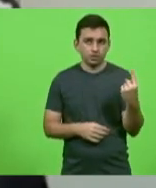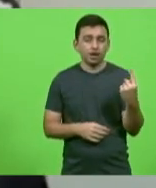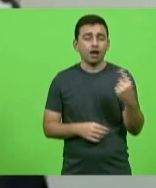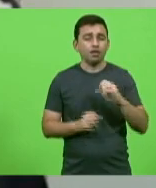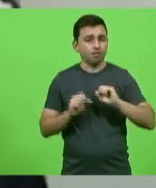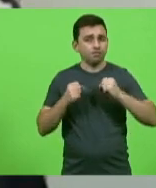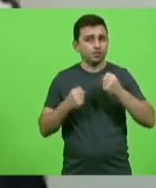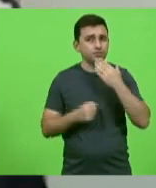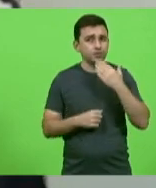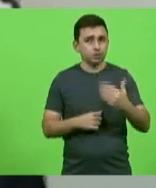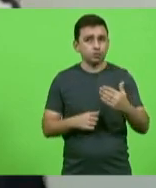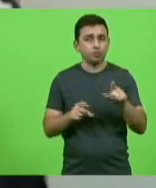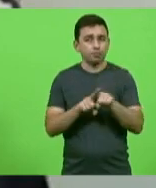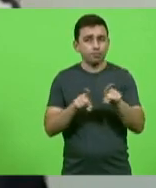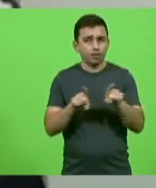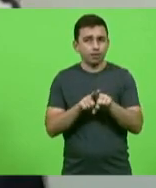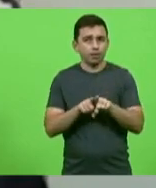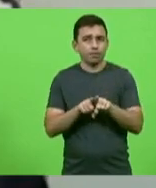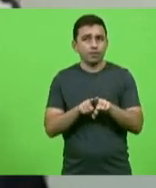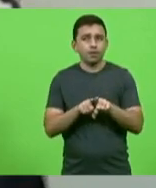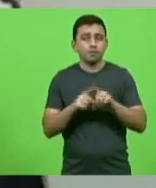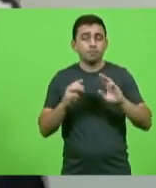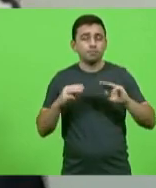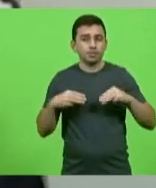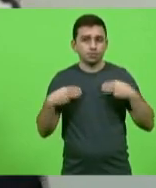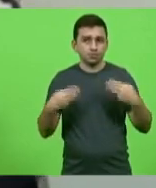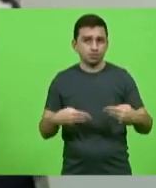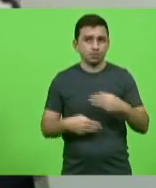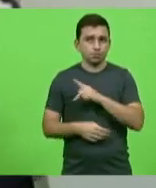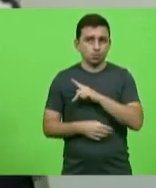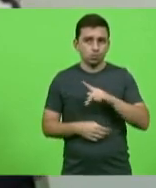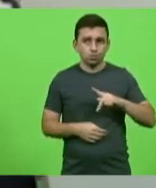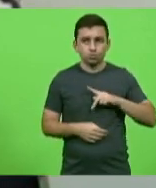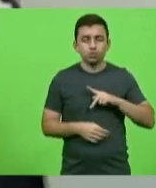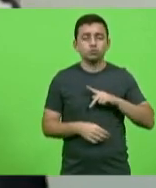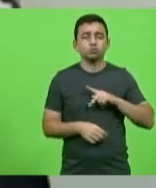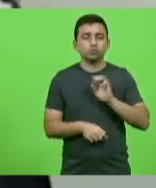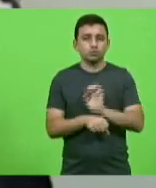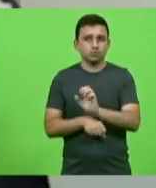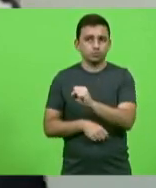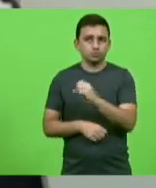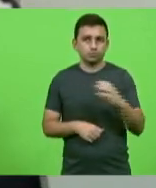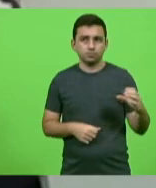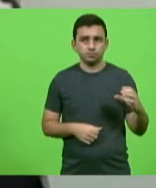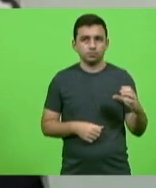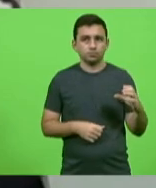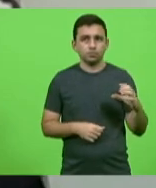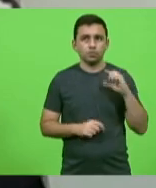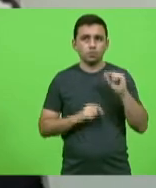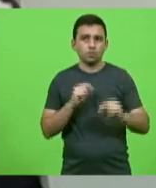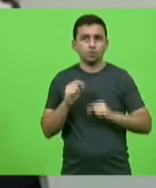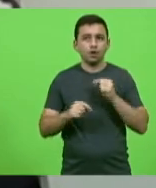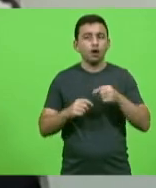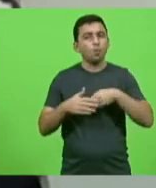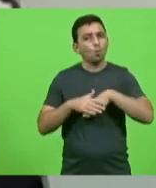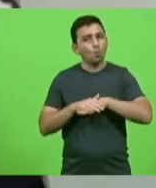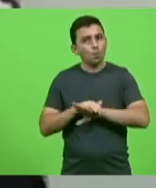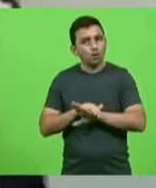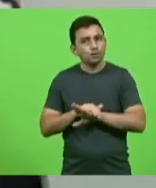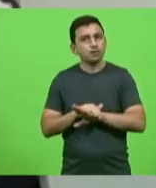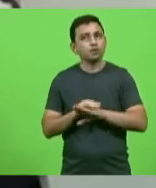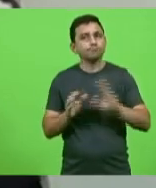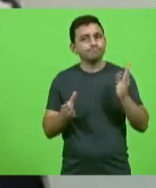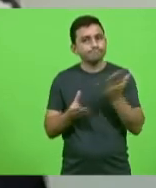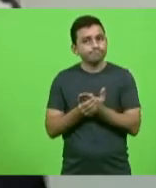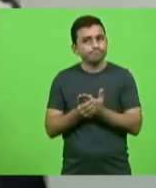também a juntada da decisão do Ministério Público do Estado de Santa Catarina no sentido de arquivamento parcial